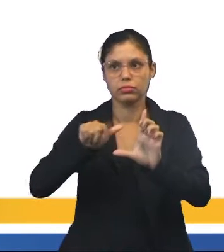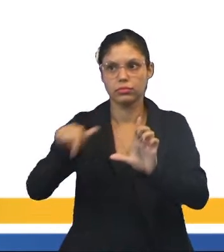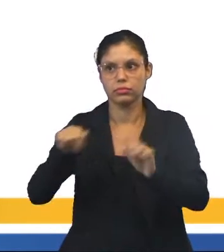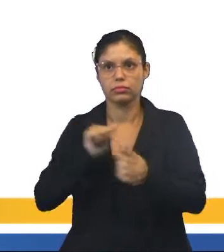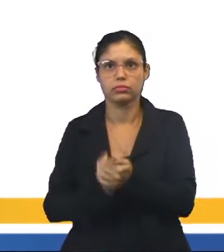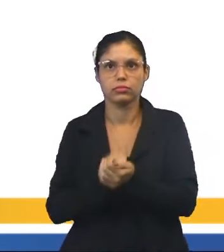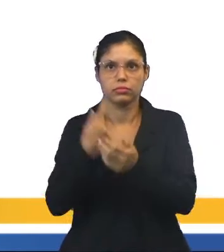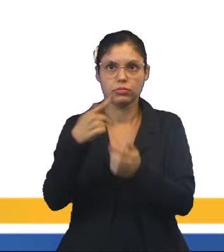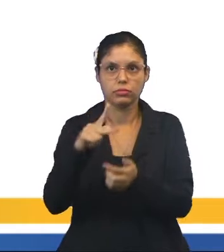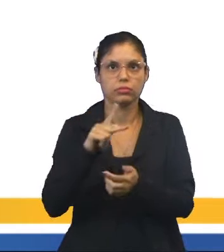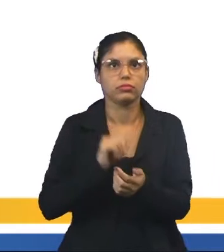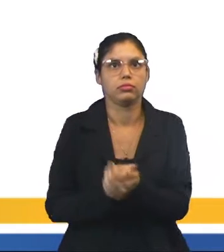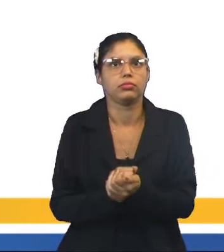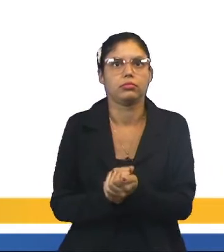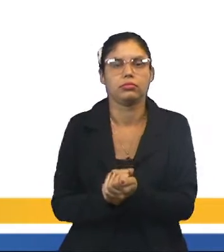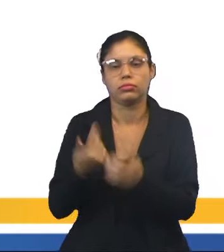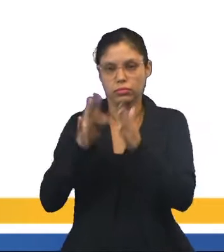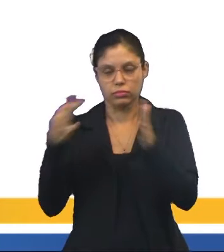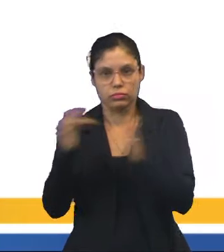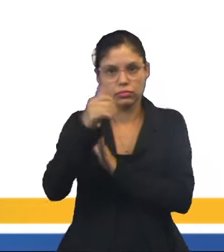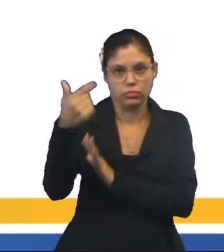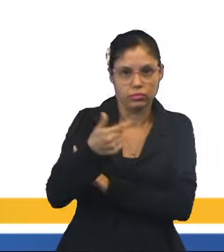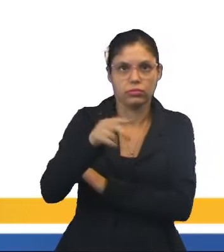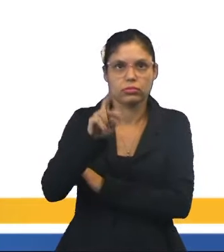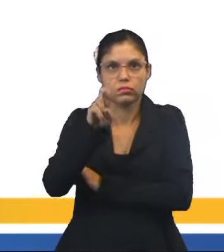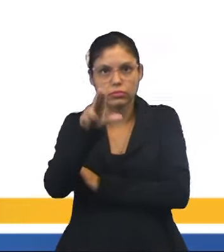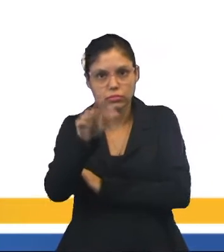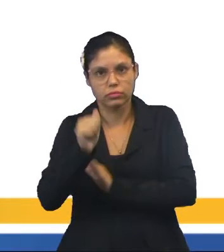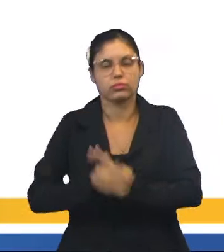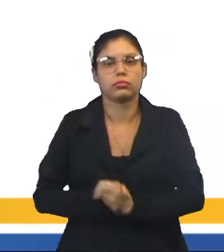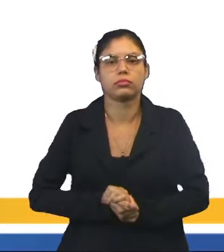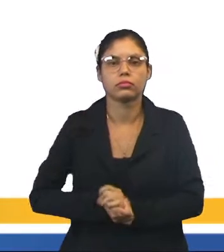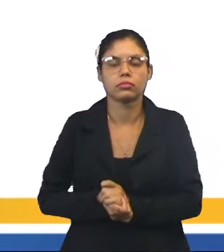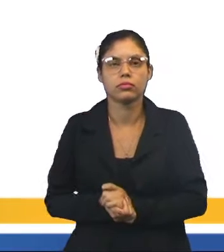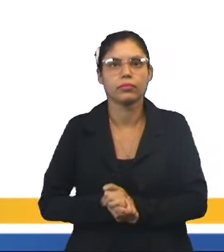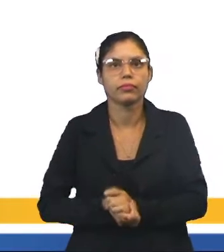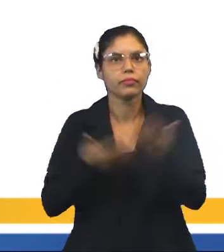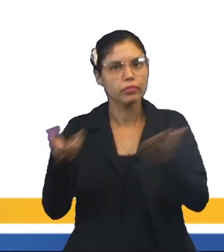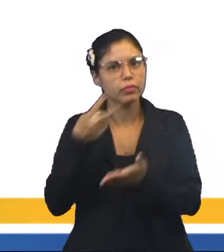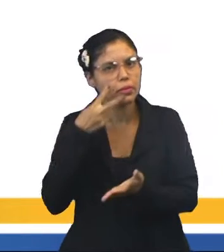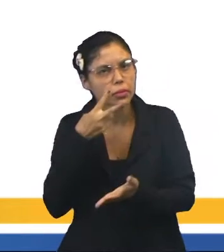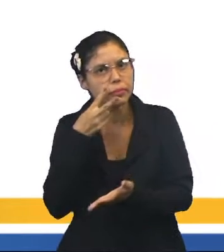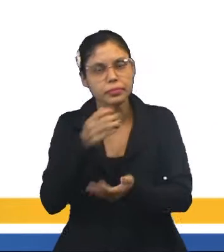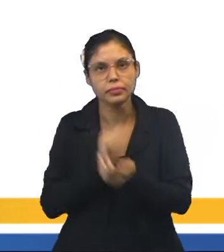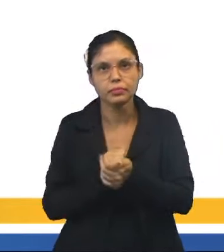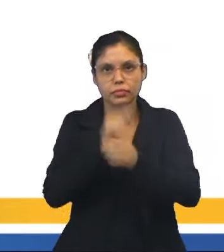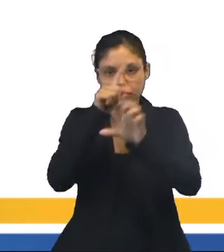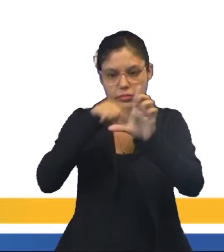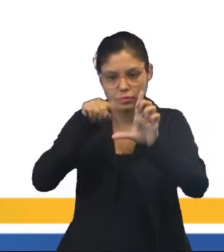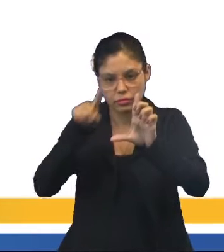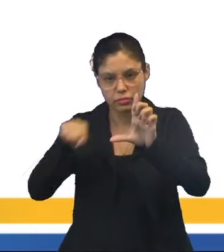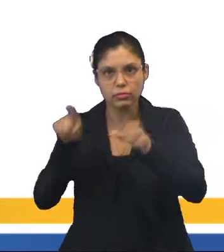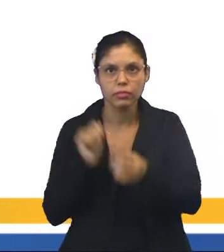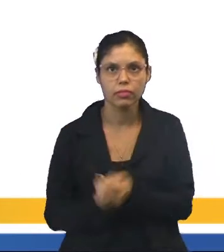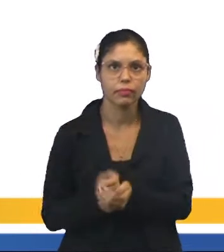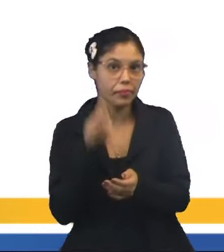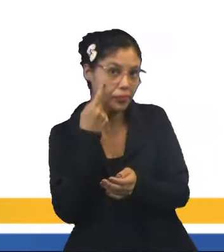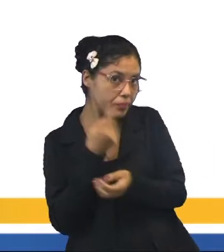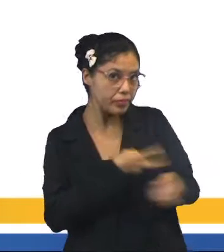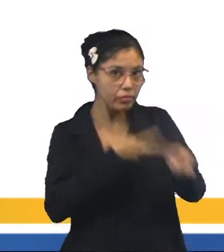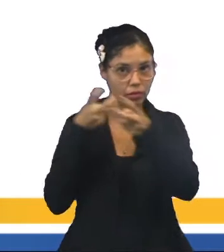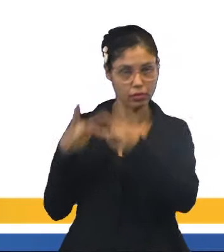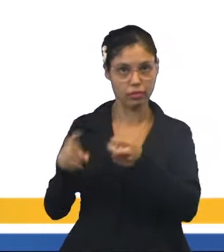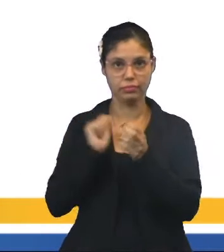justamente o gráfico de uma função do segundo grau. Então, vocês olhando esse desenho aí, vocês